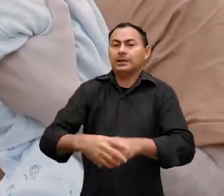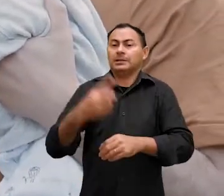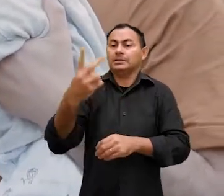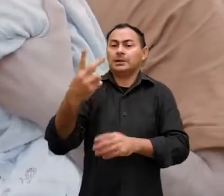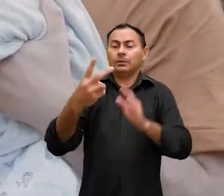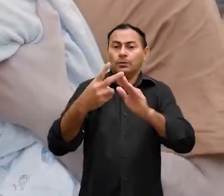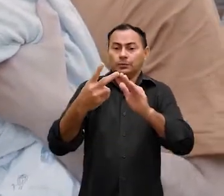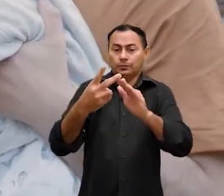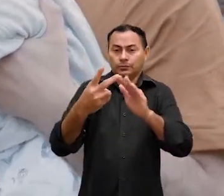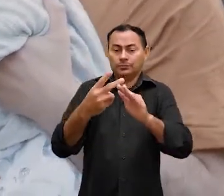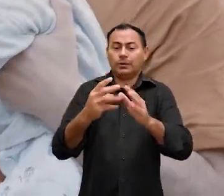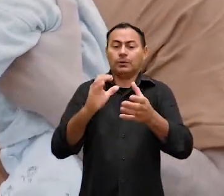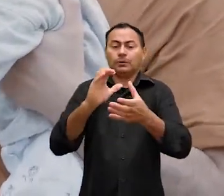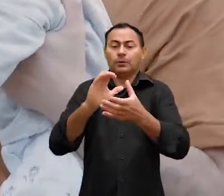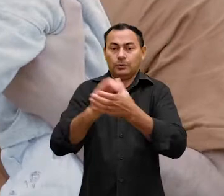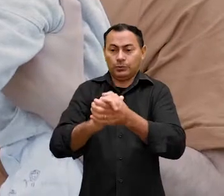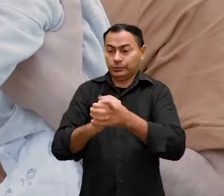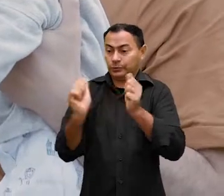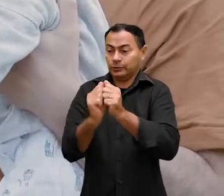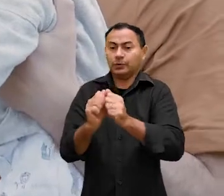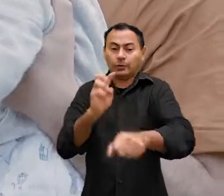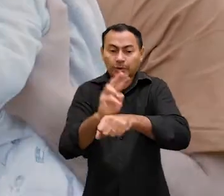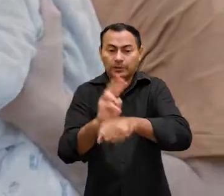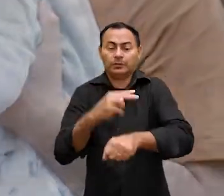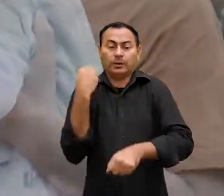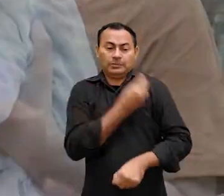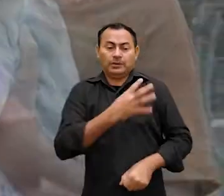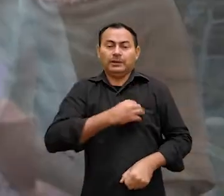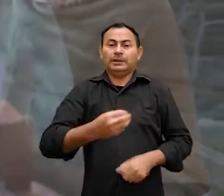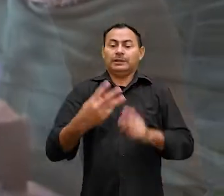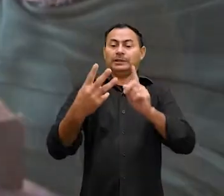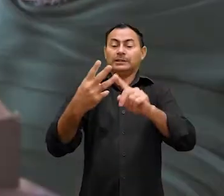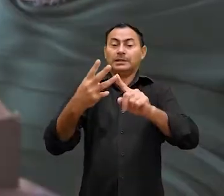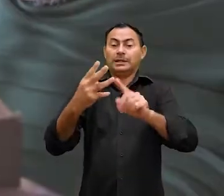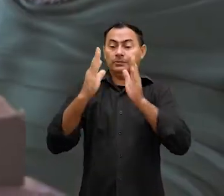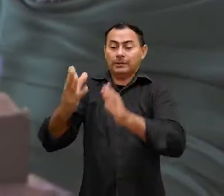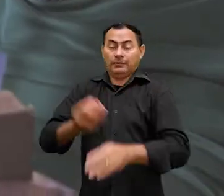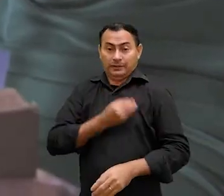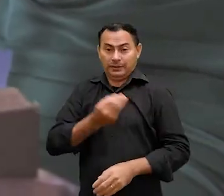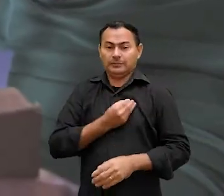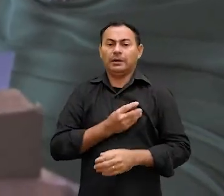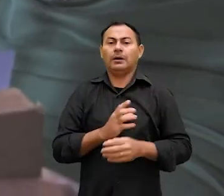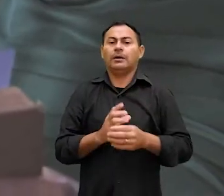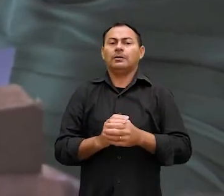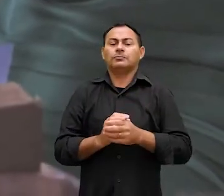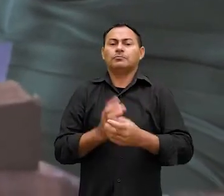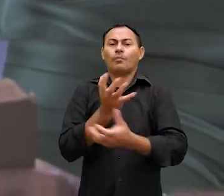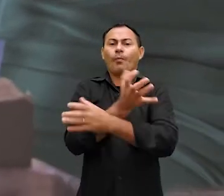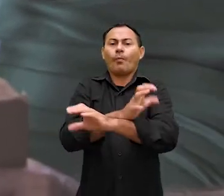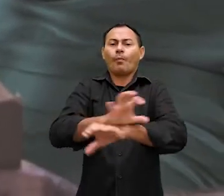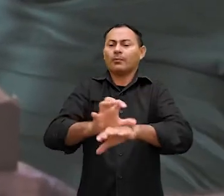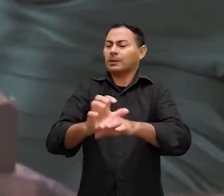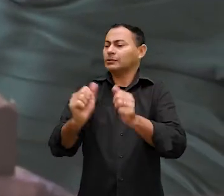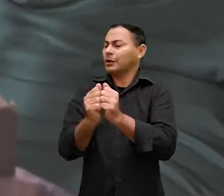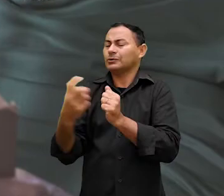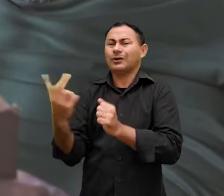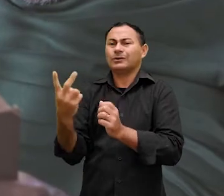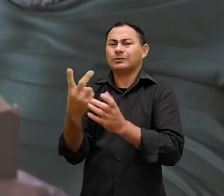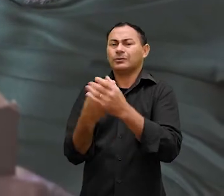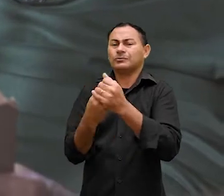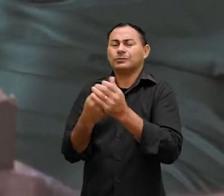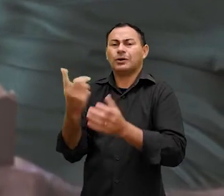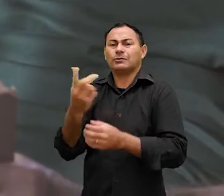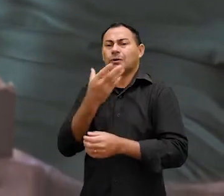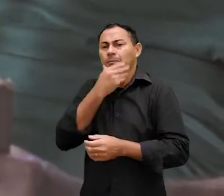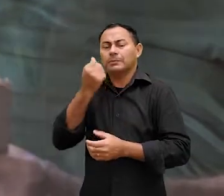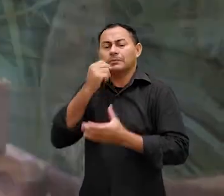nosso cônjuge, cuidando de nossos filhos, e o terceiro terço de nossas vidas passamos no ninho vazio com nosso cônjuge. Isso é um